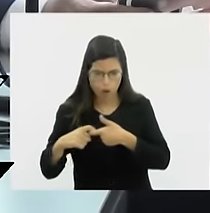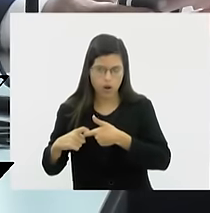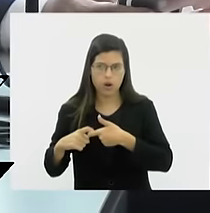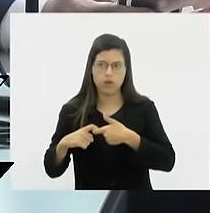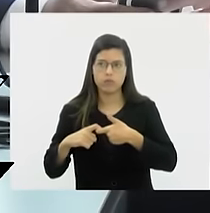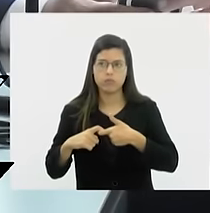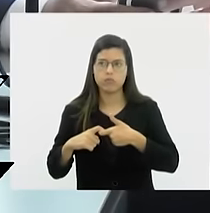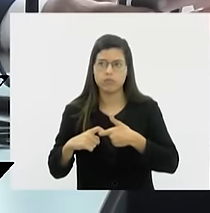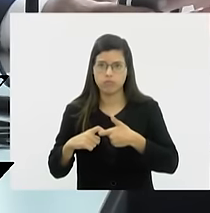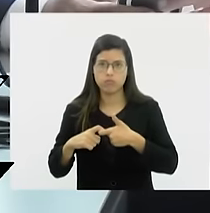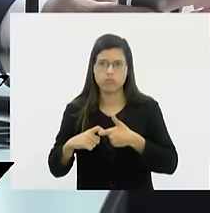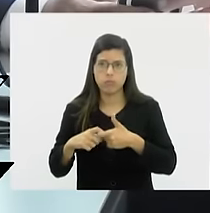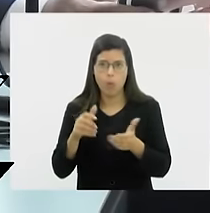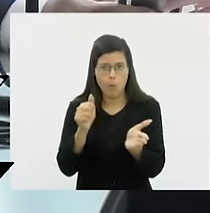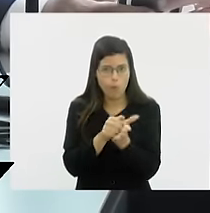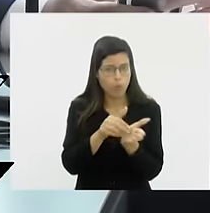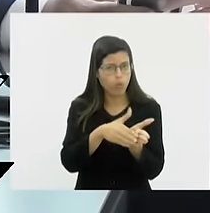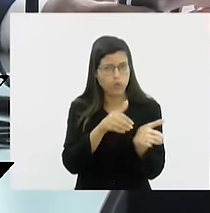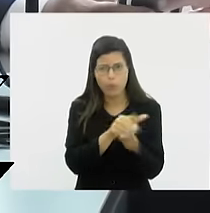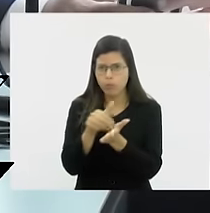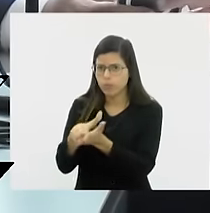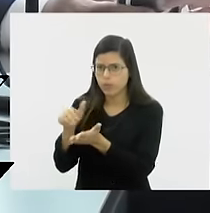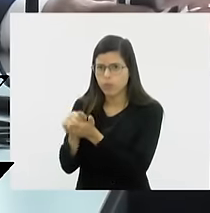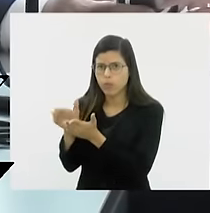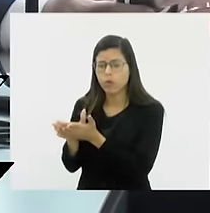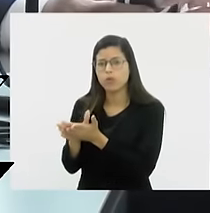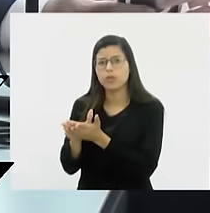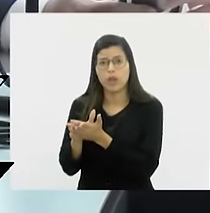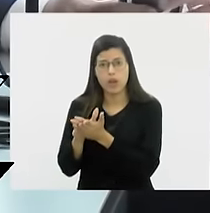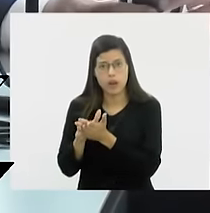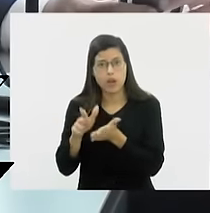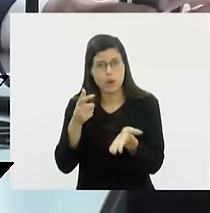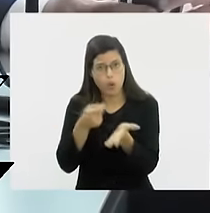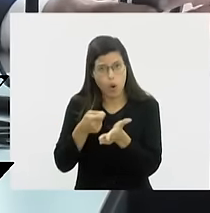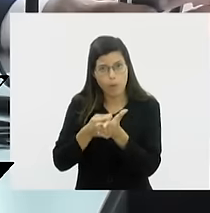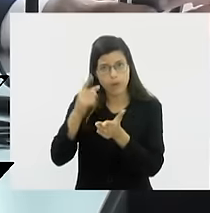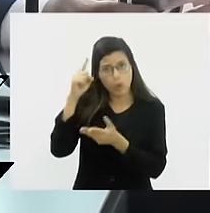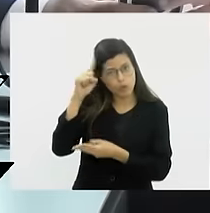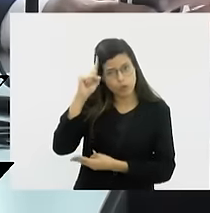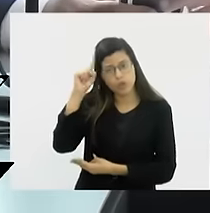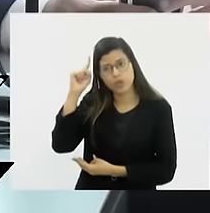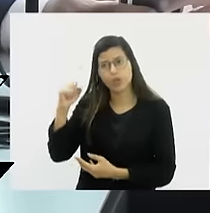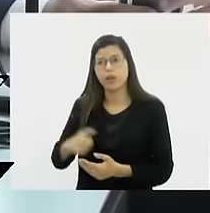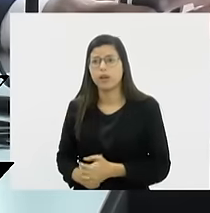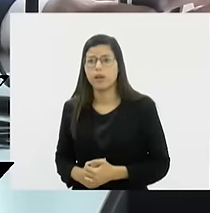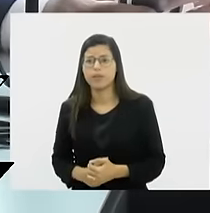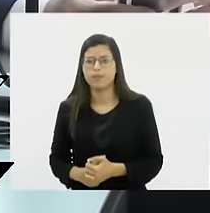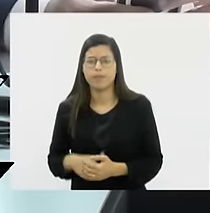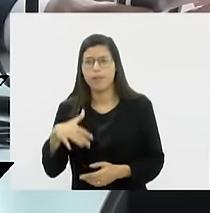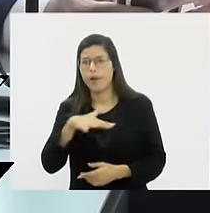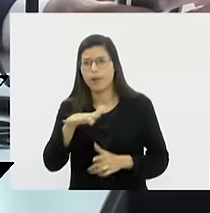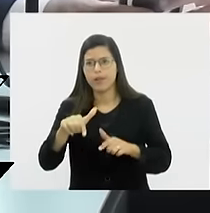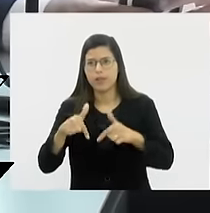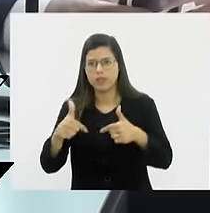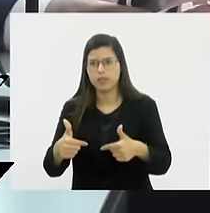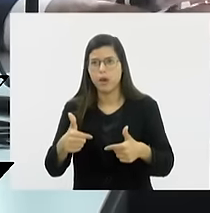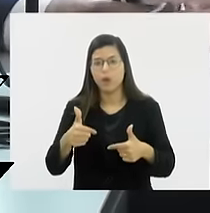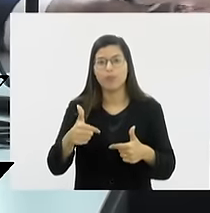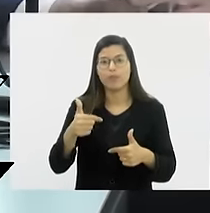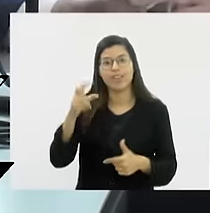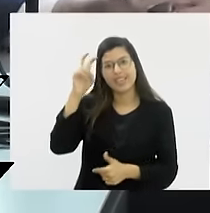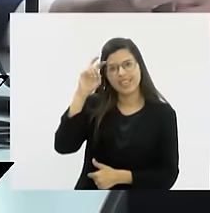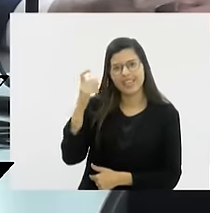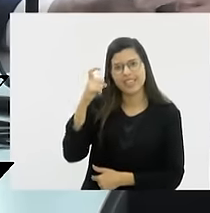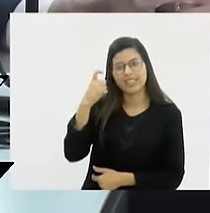metem multa, cobra o diário. E as maiorias operações aconteciam quinta e sexta-feira. Por